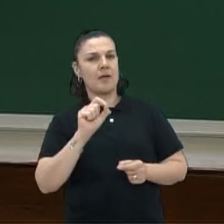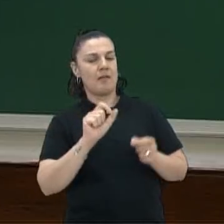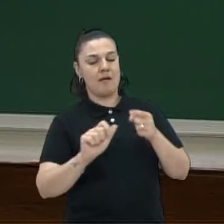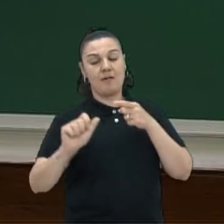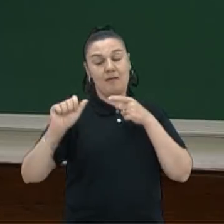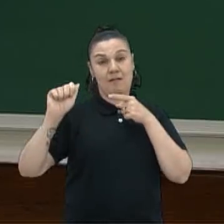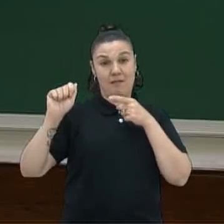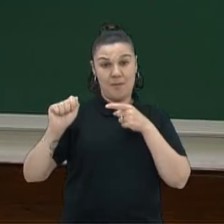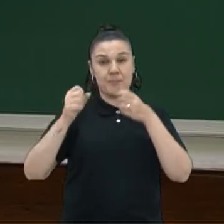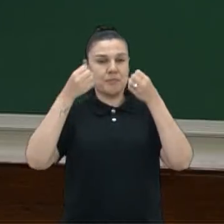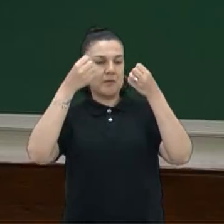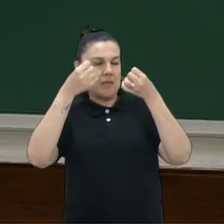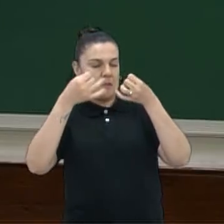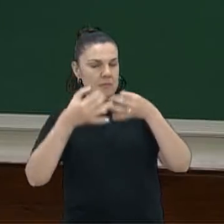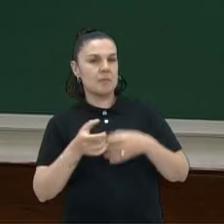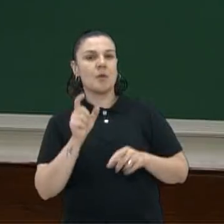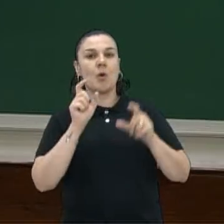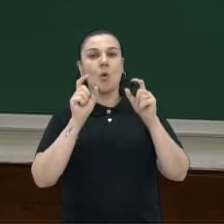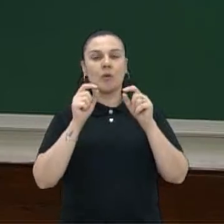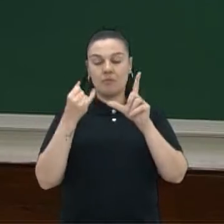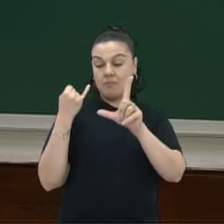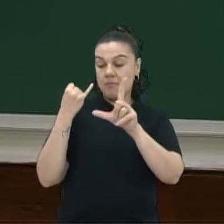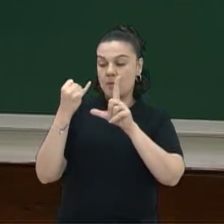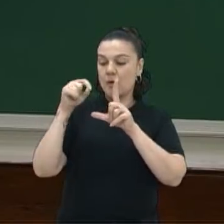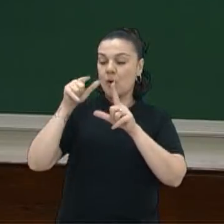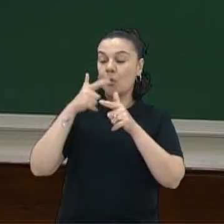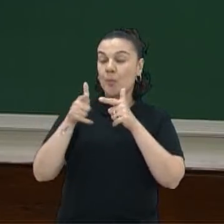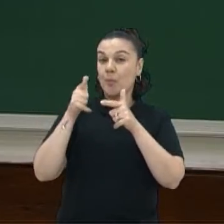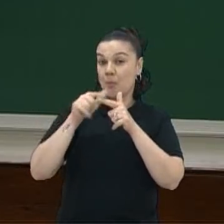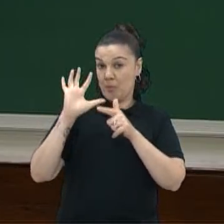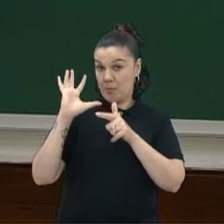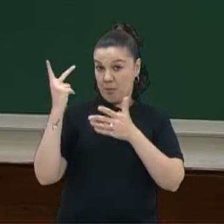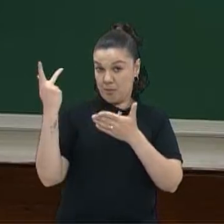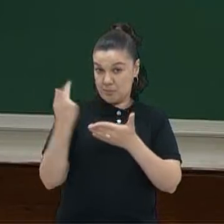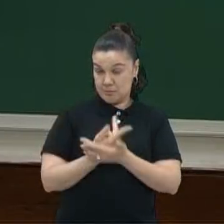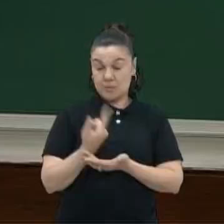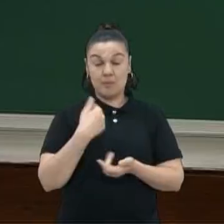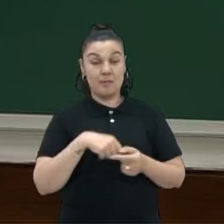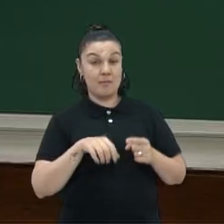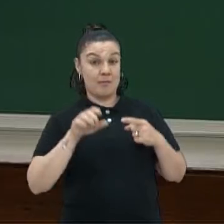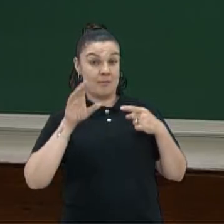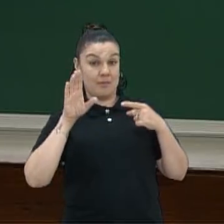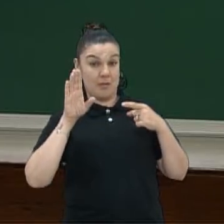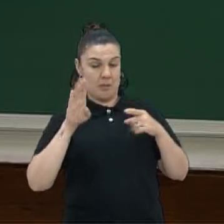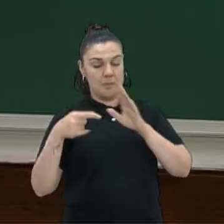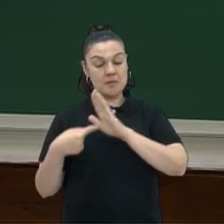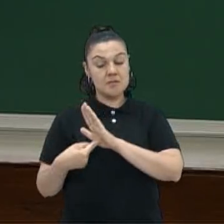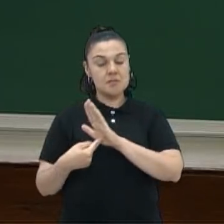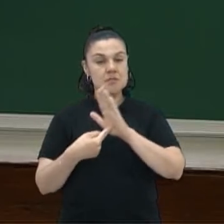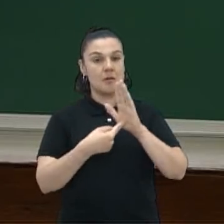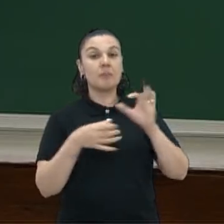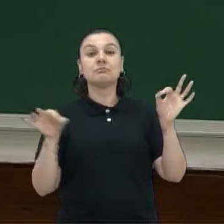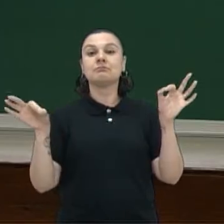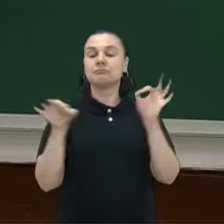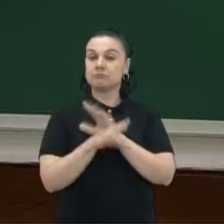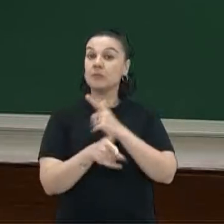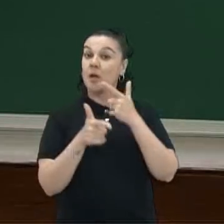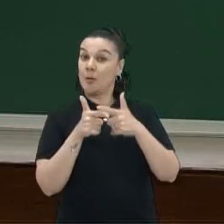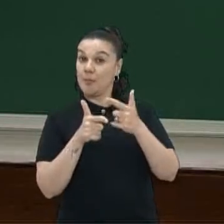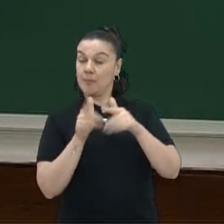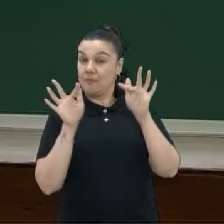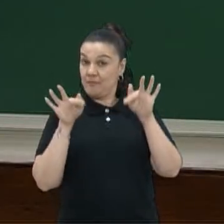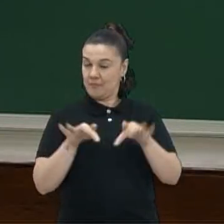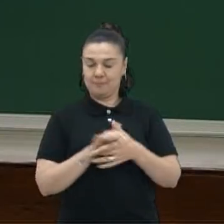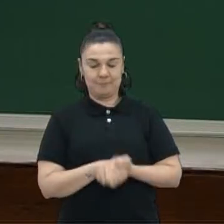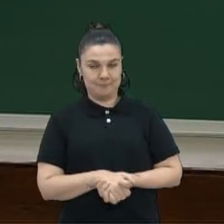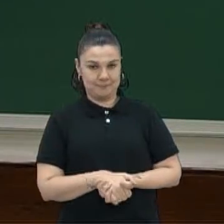letra A, você vai dizer que tipo de problema é esse e na letra B, você vai apresentar uma solução para esse